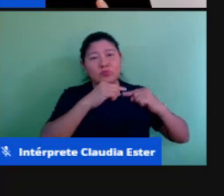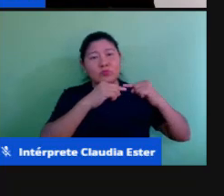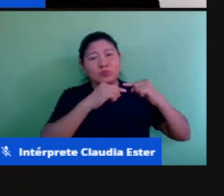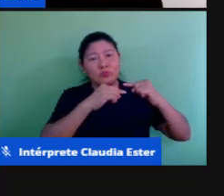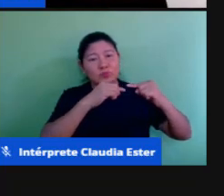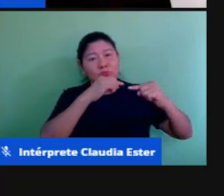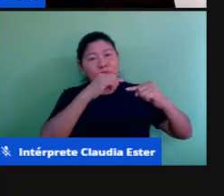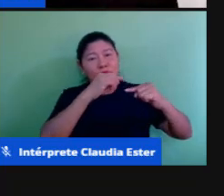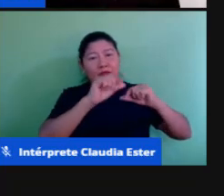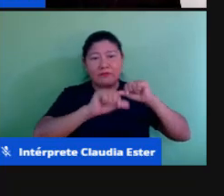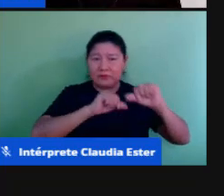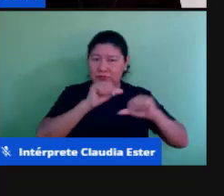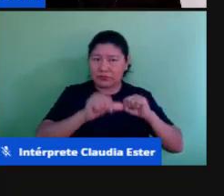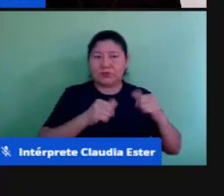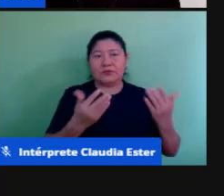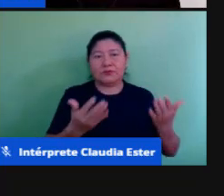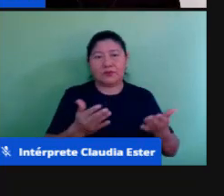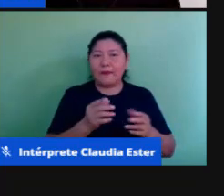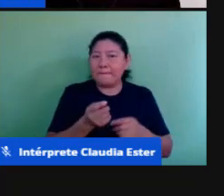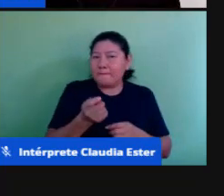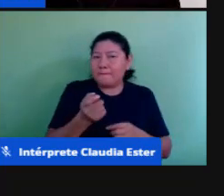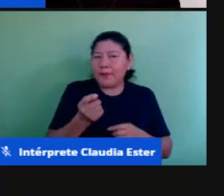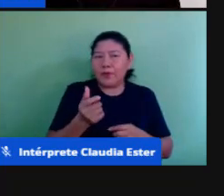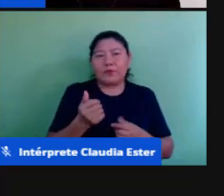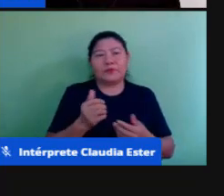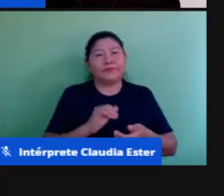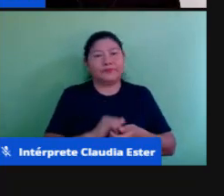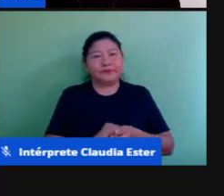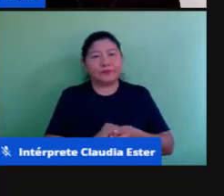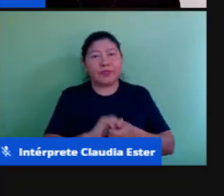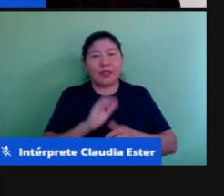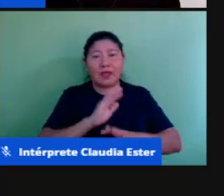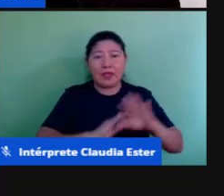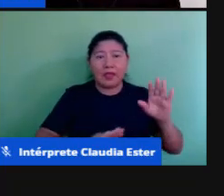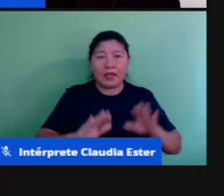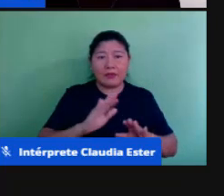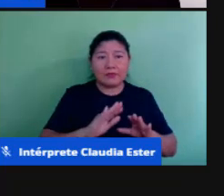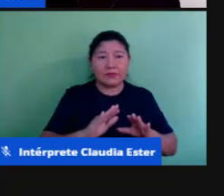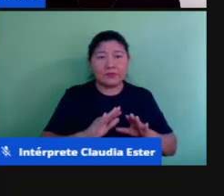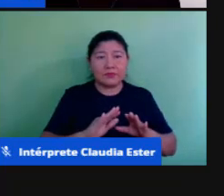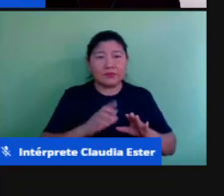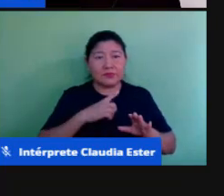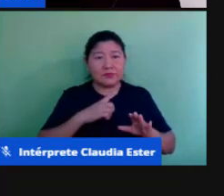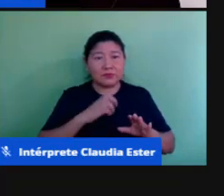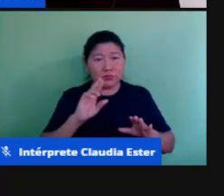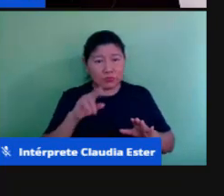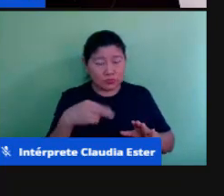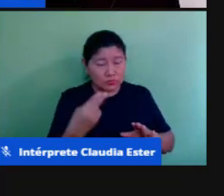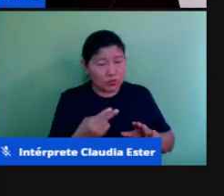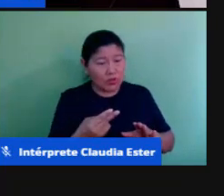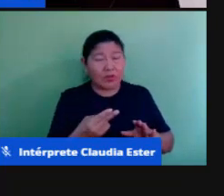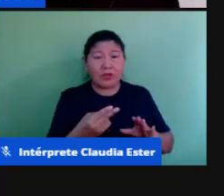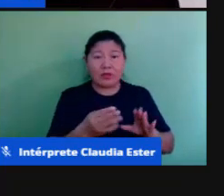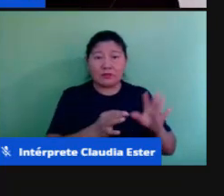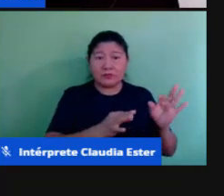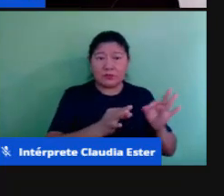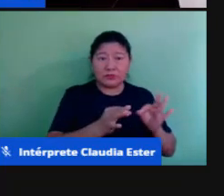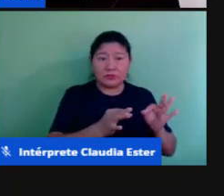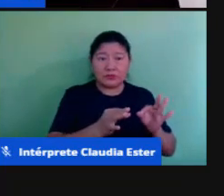né? E esses passos, eles podem acontecer se a gente fizer várias